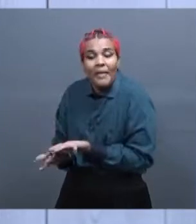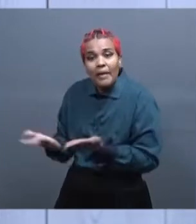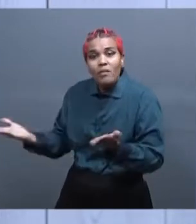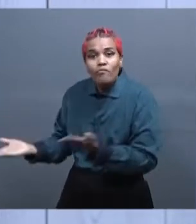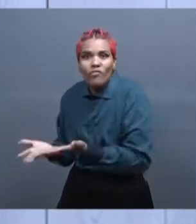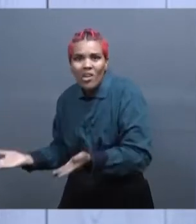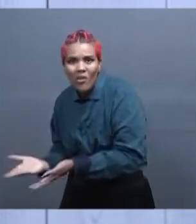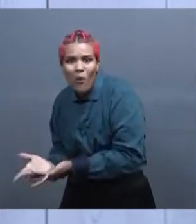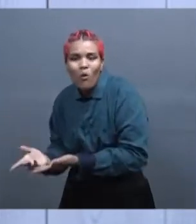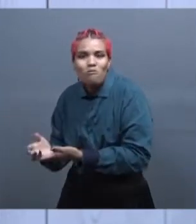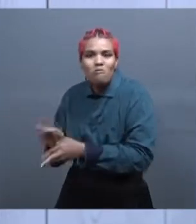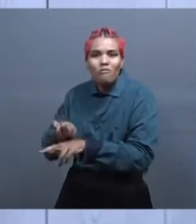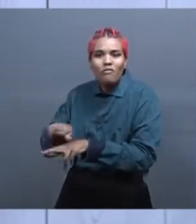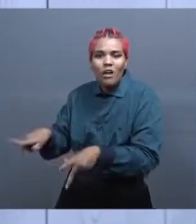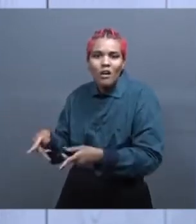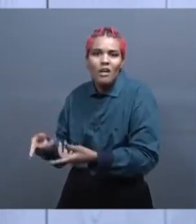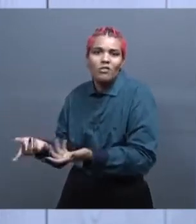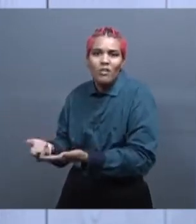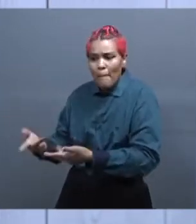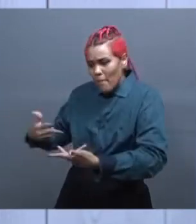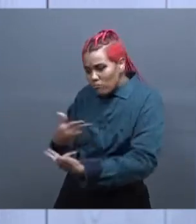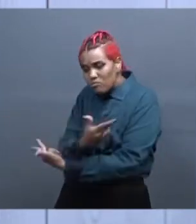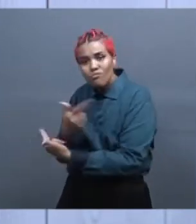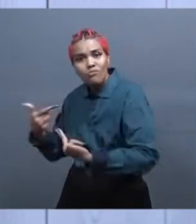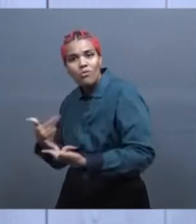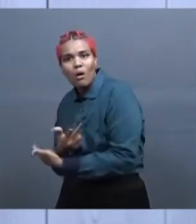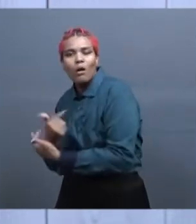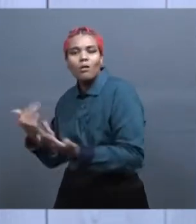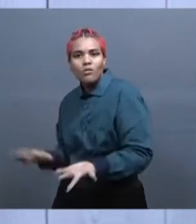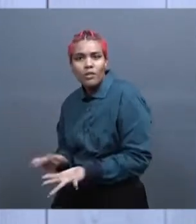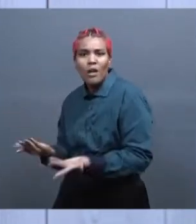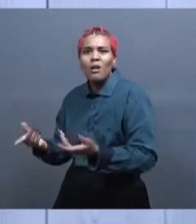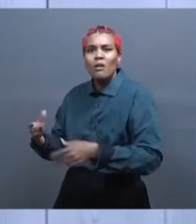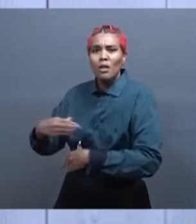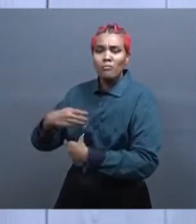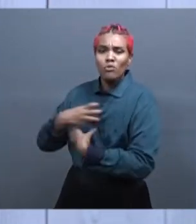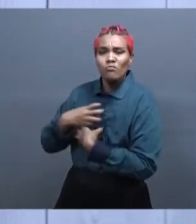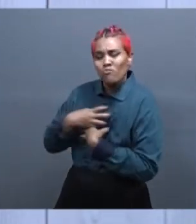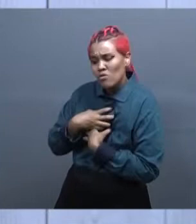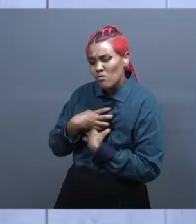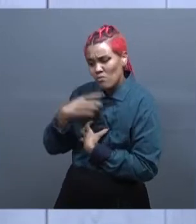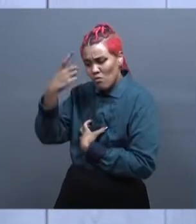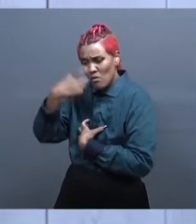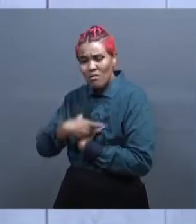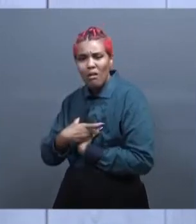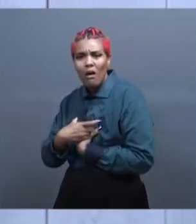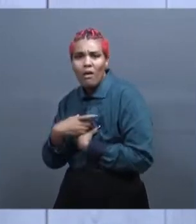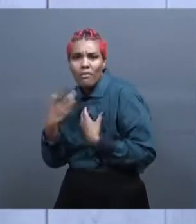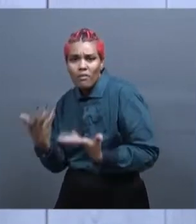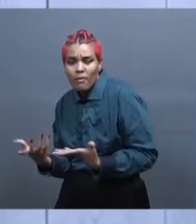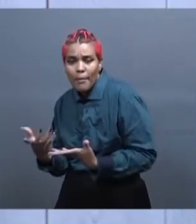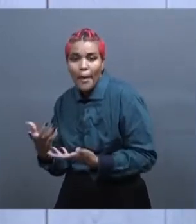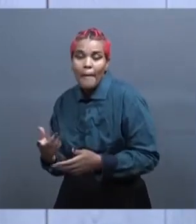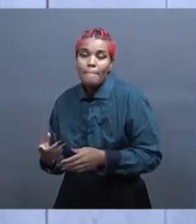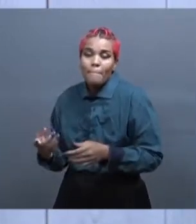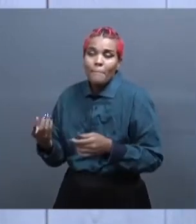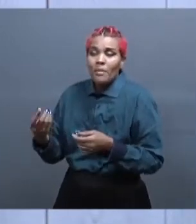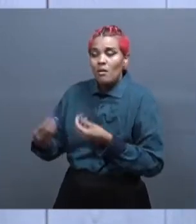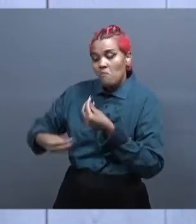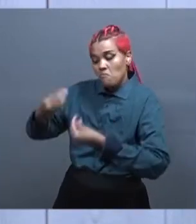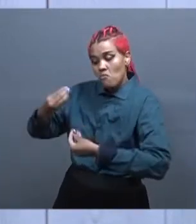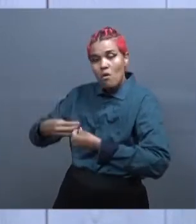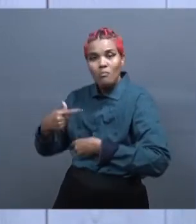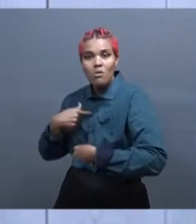cirúrgico quanto à forma como nós lidamos com corpo então a gente não pode dizer que o modo como se lida com o corpo na